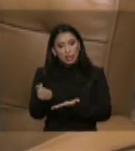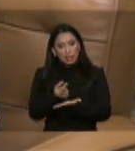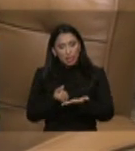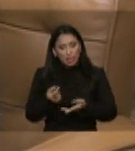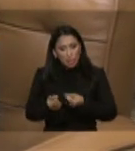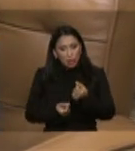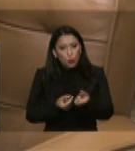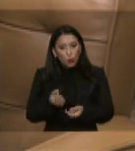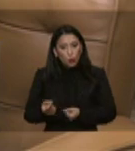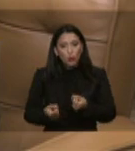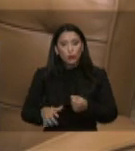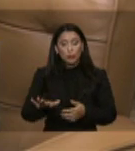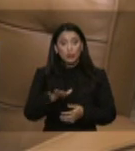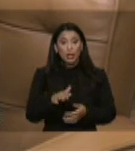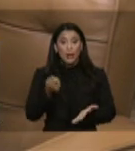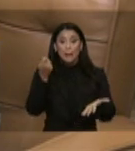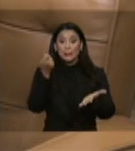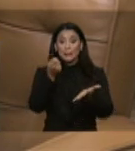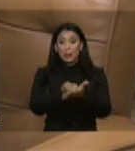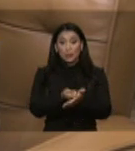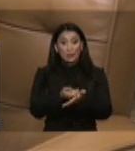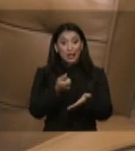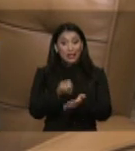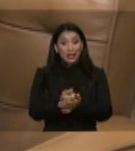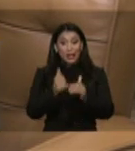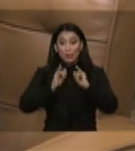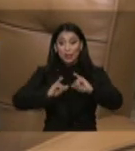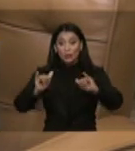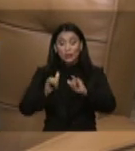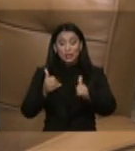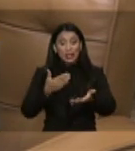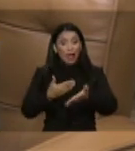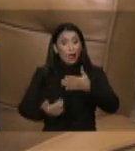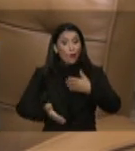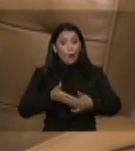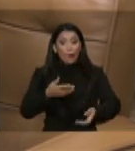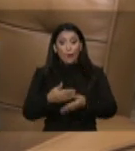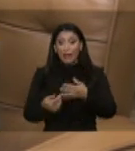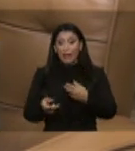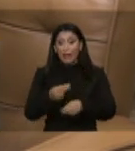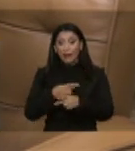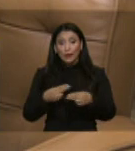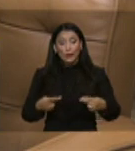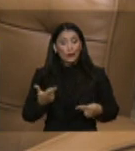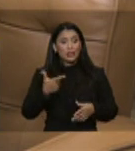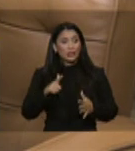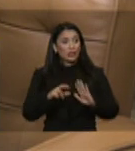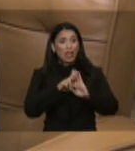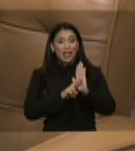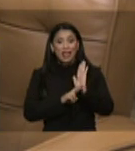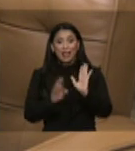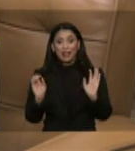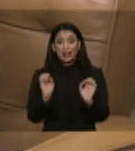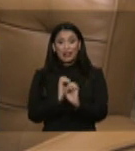a descer 51 requerente acesse pro Nacional qualquer coisa né sem que haja maiores